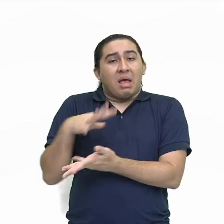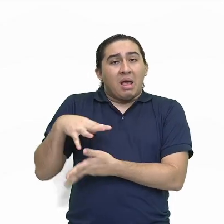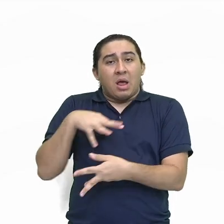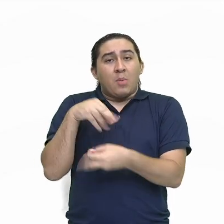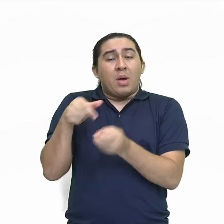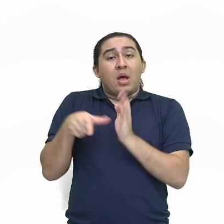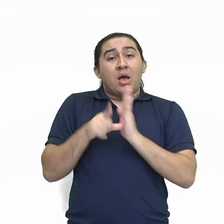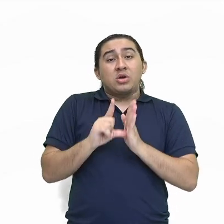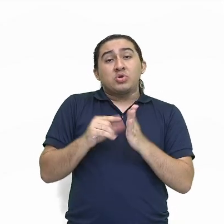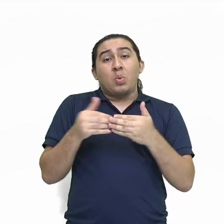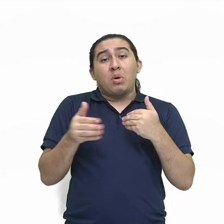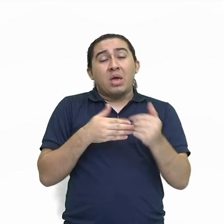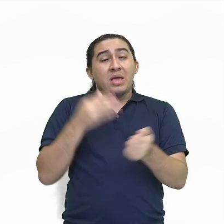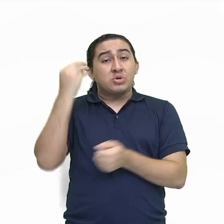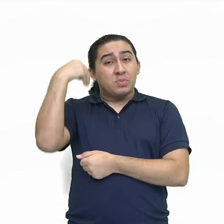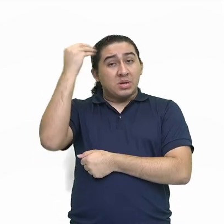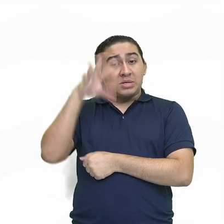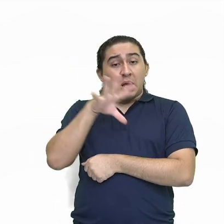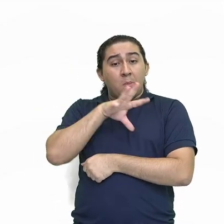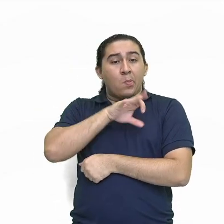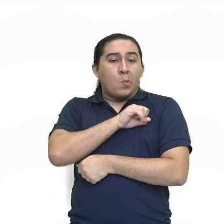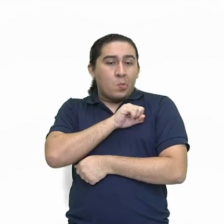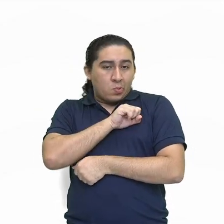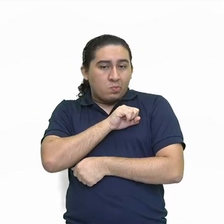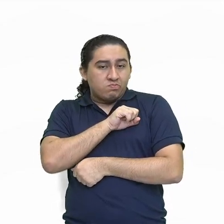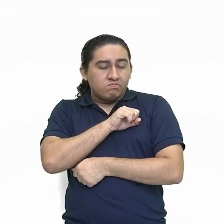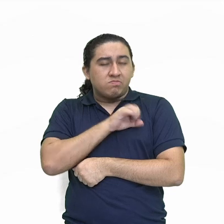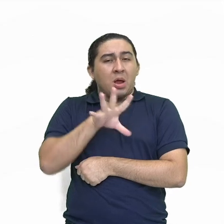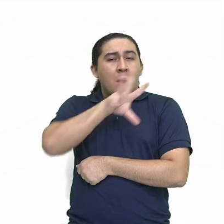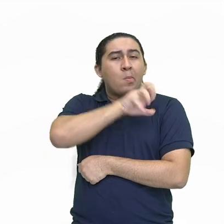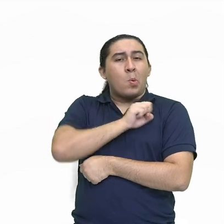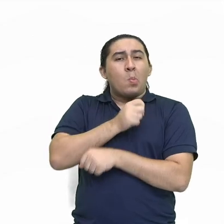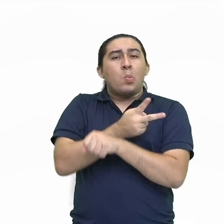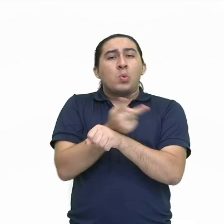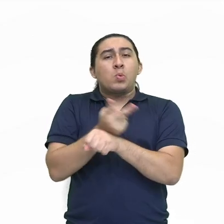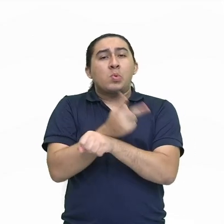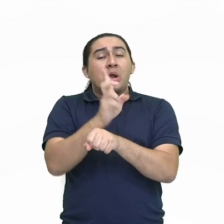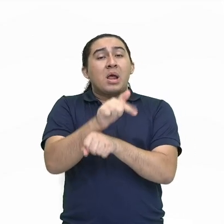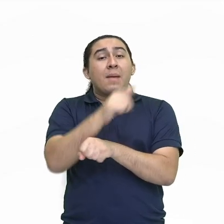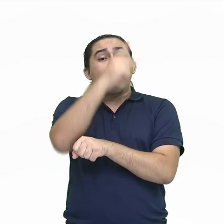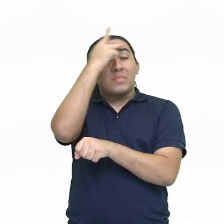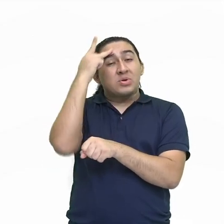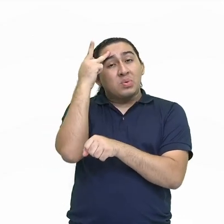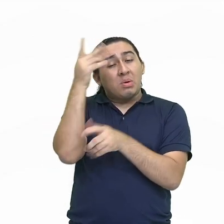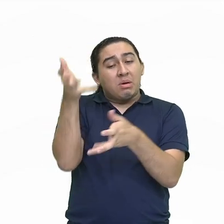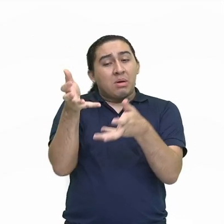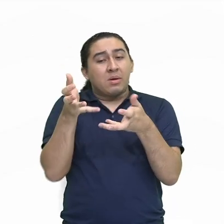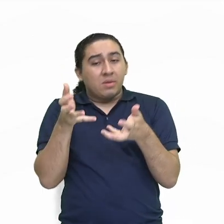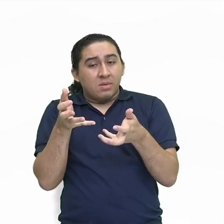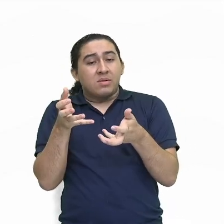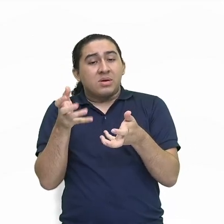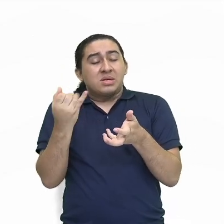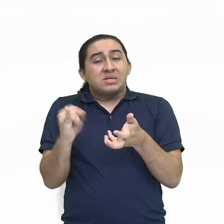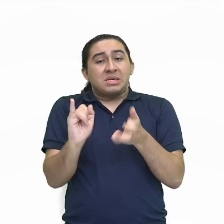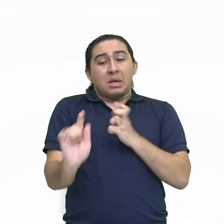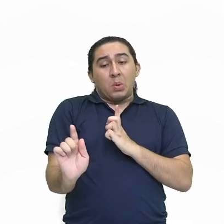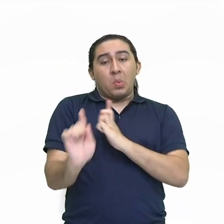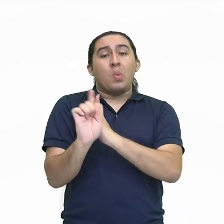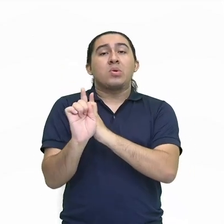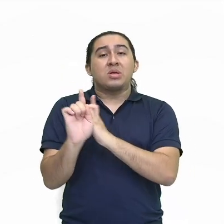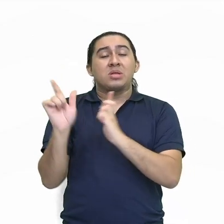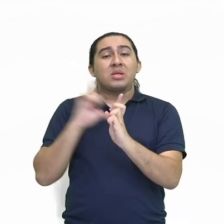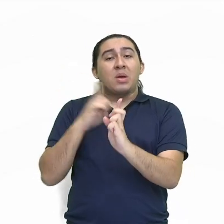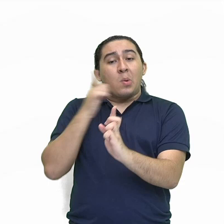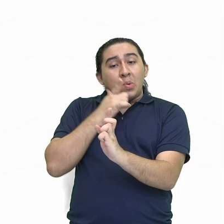de qualquer experiência amorosa. A busca amorosa é a busca da pessoa que, se achada, irá